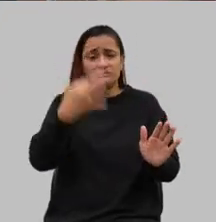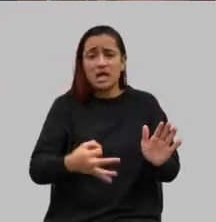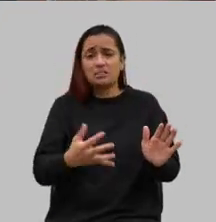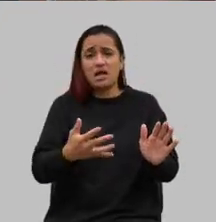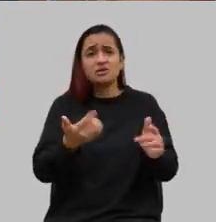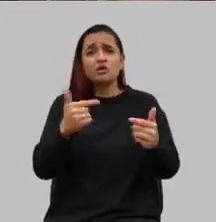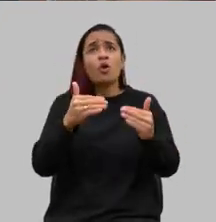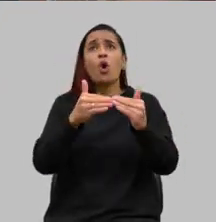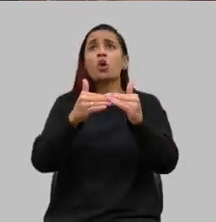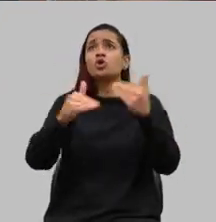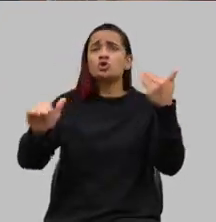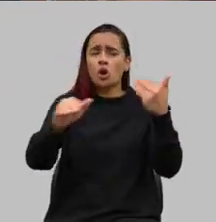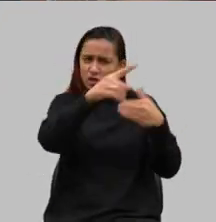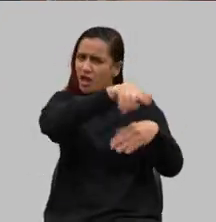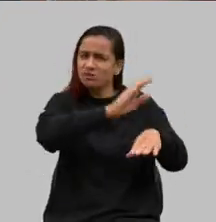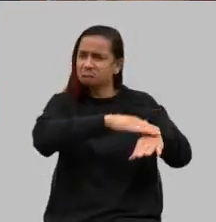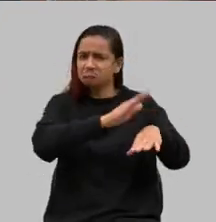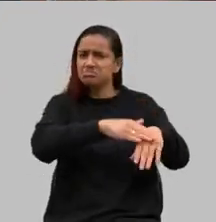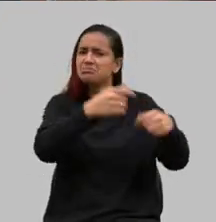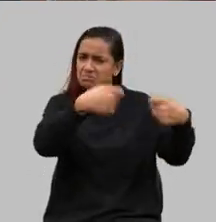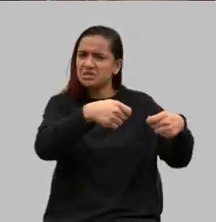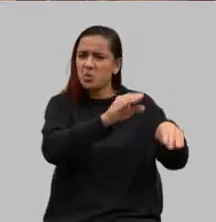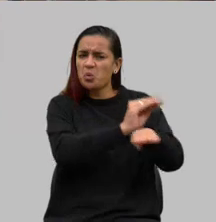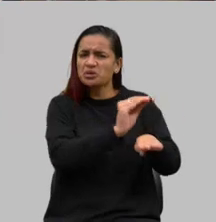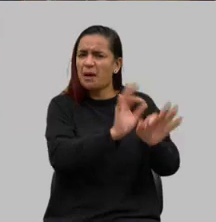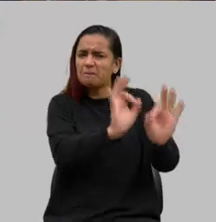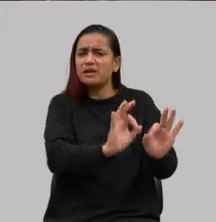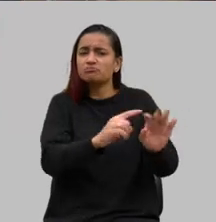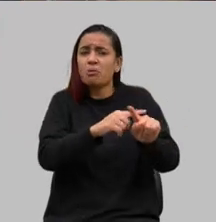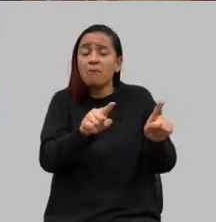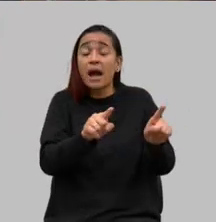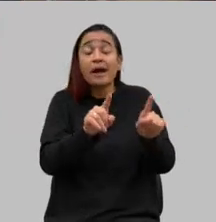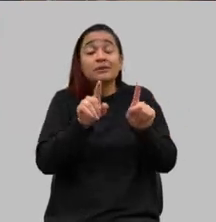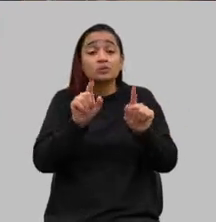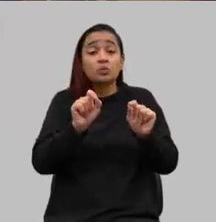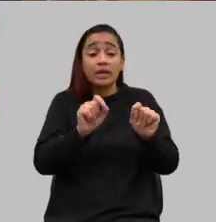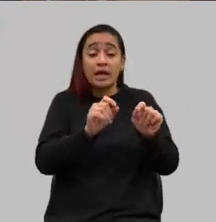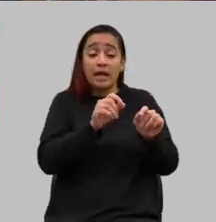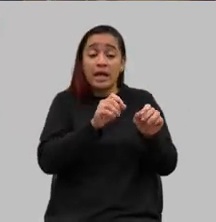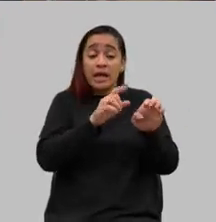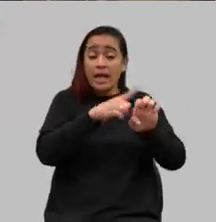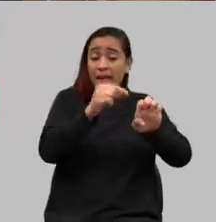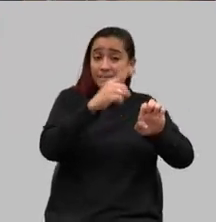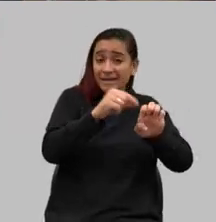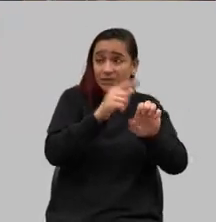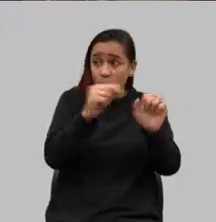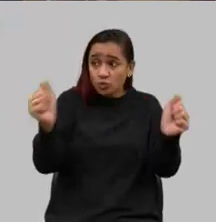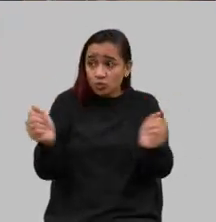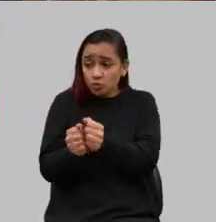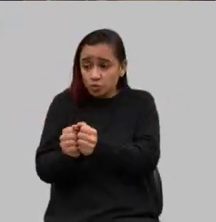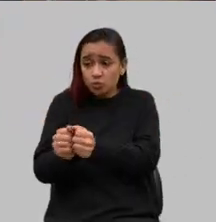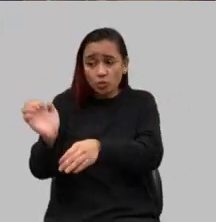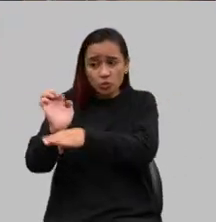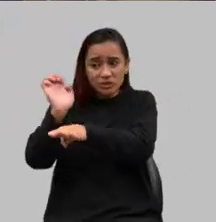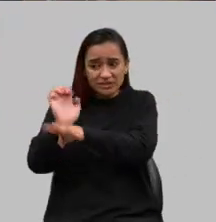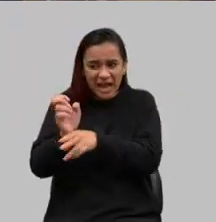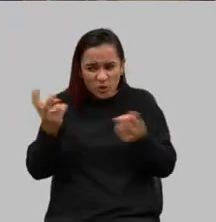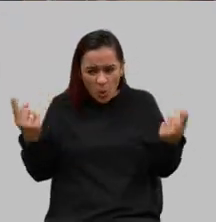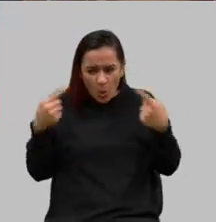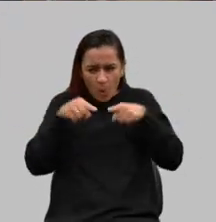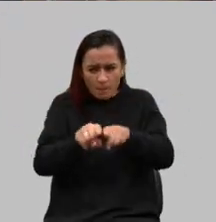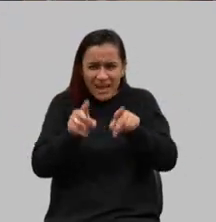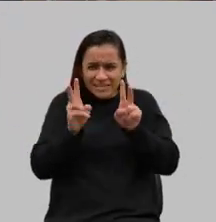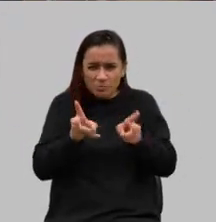Empreendedor cuidar dos interesses dele mas o empreendedor e o estado não tem os mesmos mos interesses a ponto do